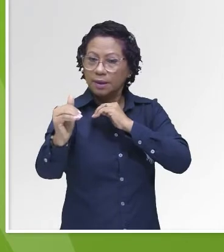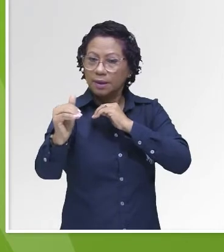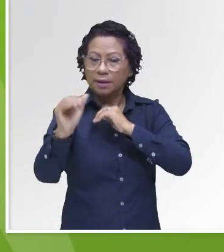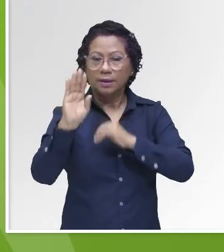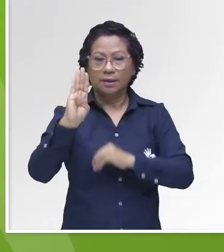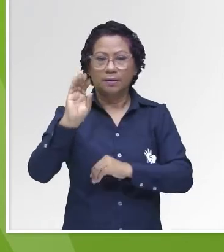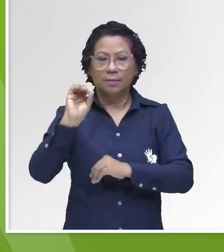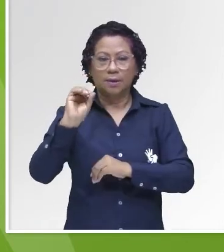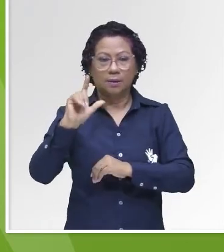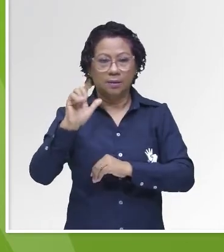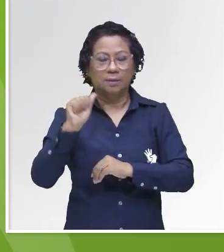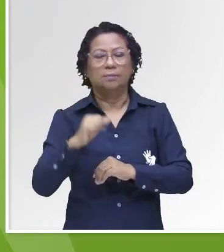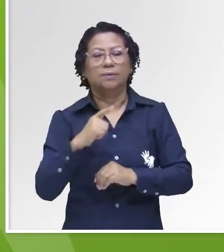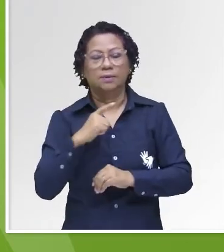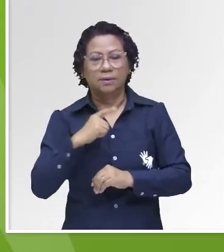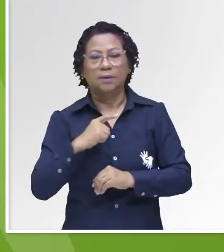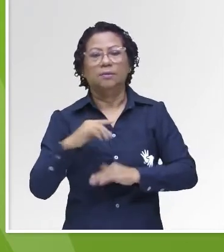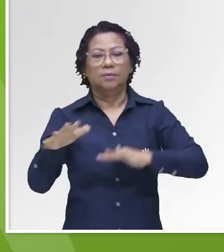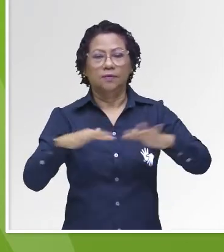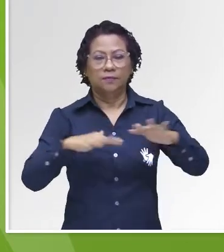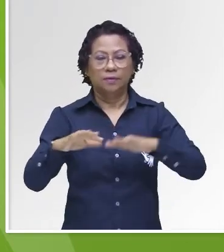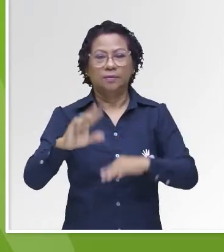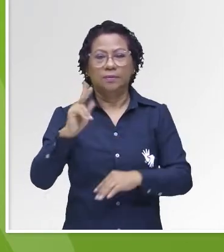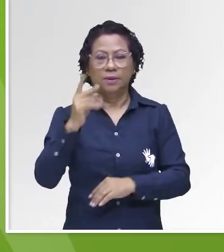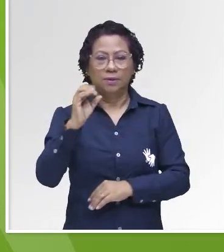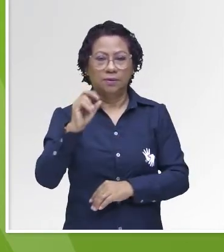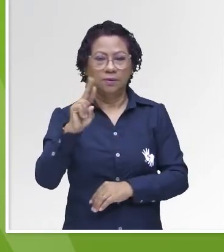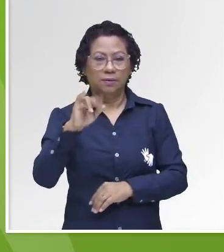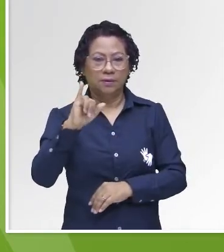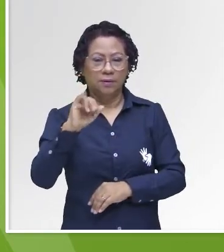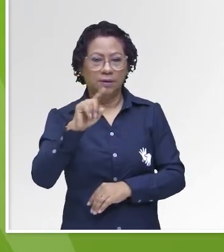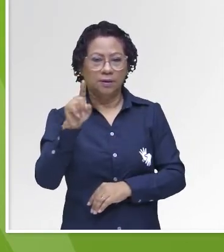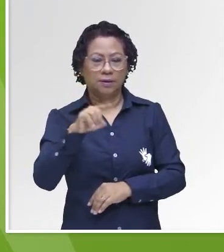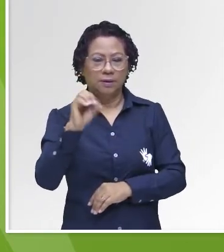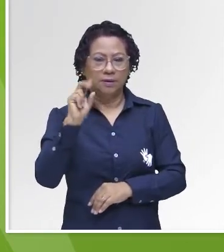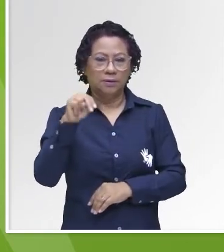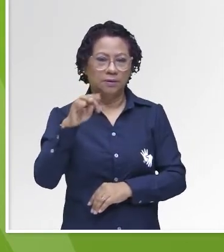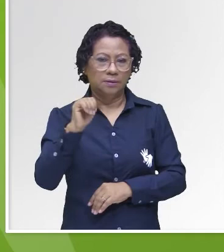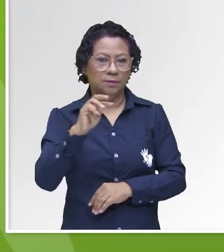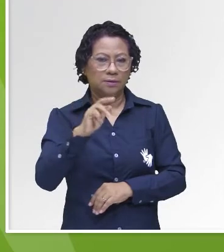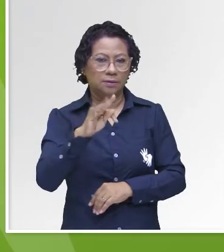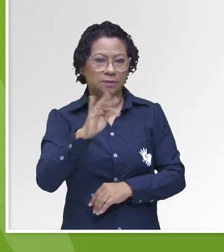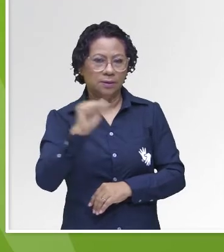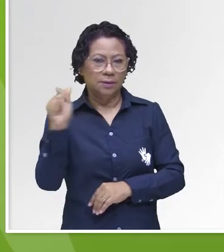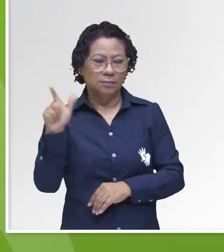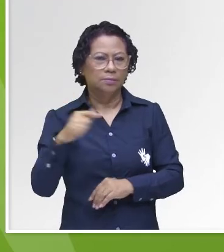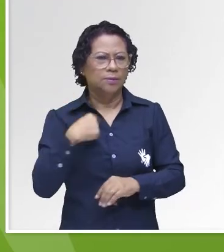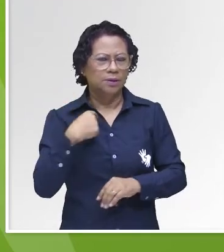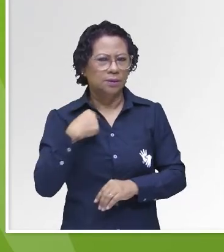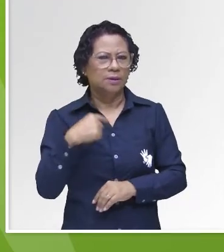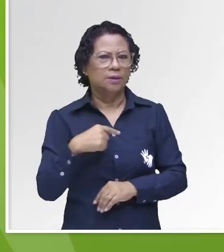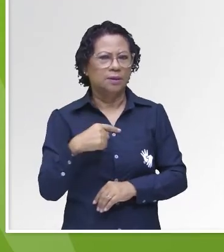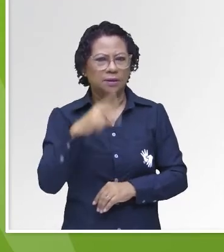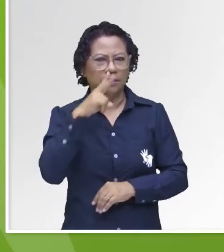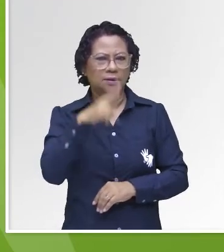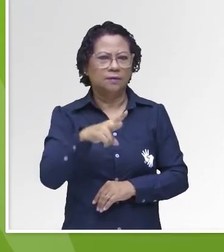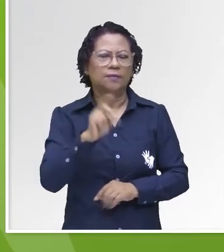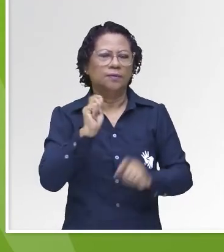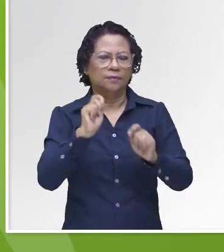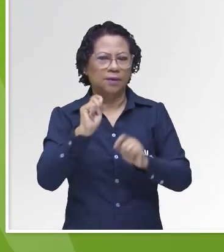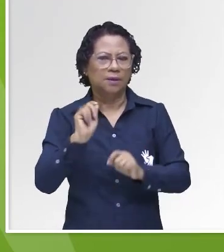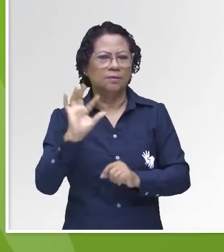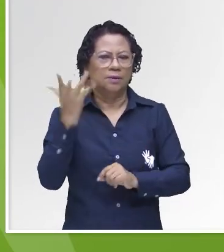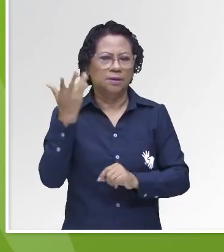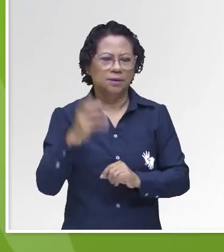dele é movimento horizontal. Só que, depois que ele tem esse impulso na horizontal, o que vai